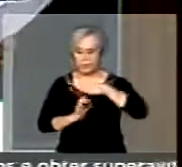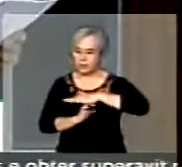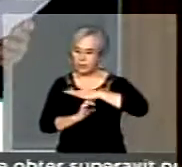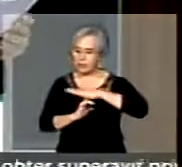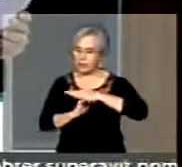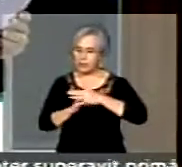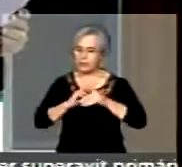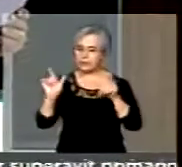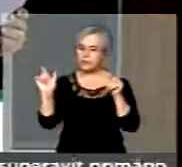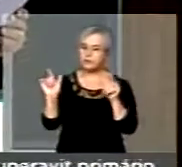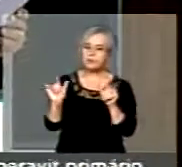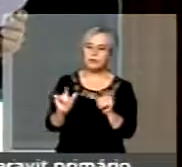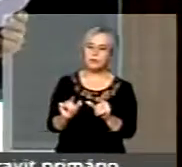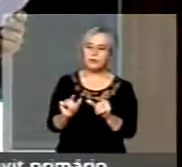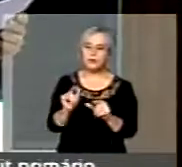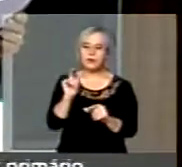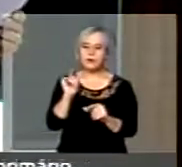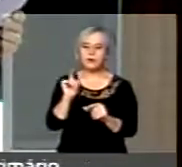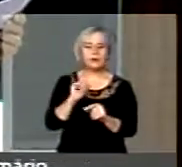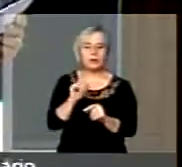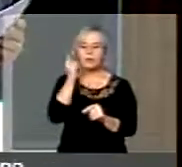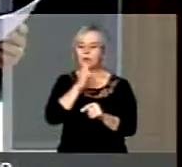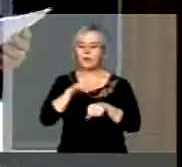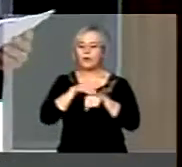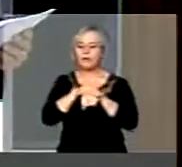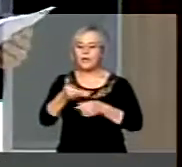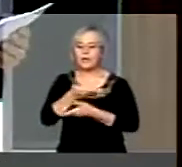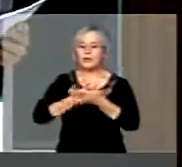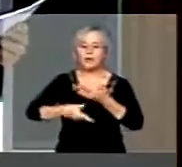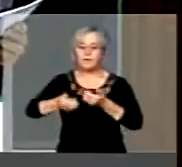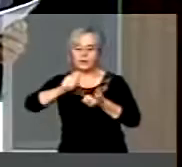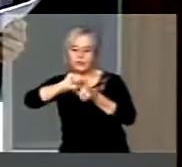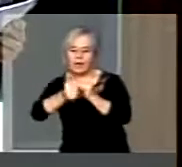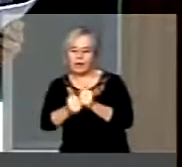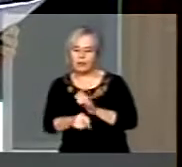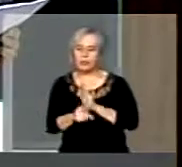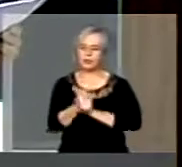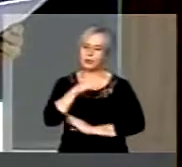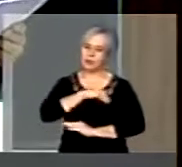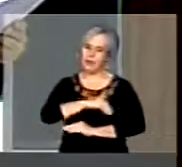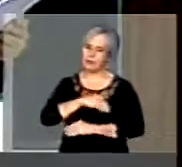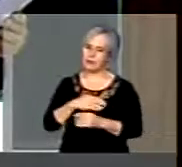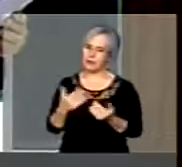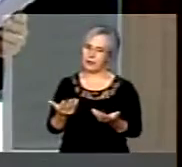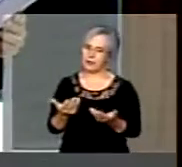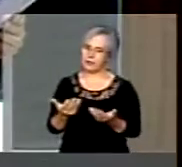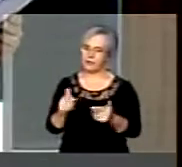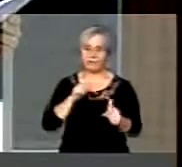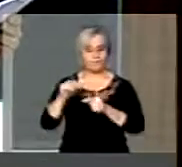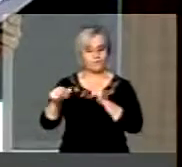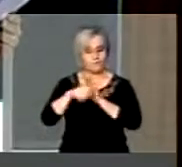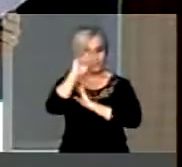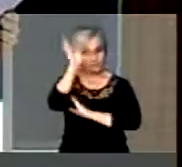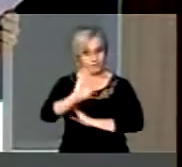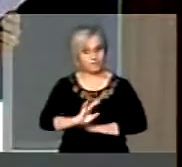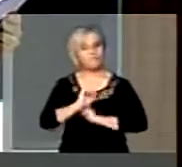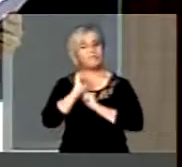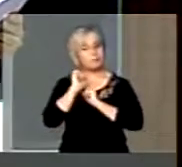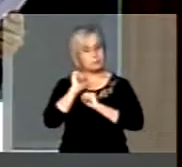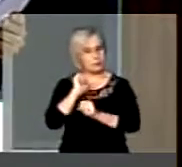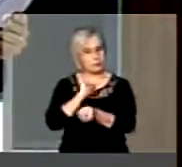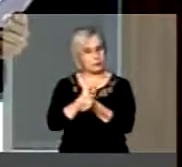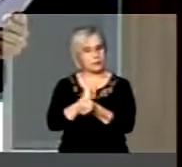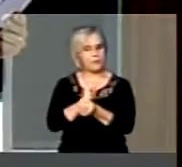de pressionar por reajustes e estabilidade. Os trabalhadores brasileiros podem se preparar para enfrentar